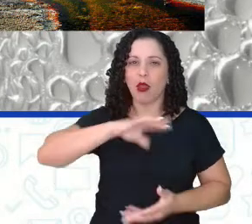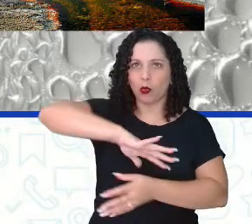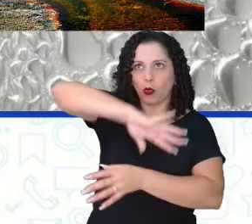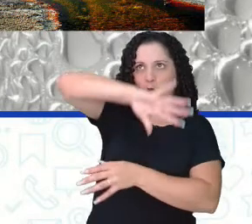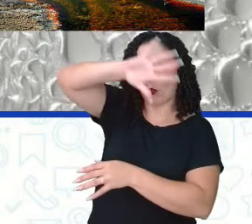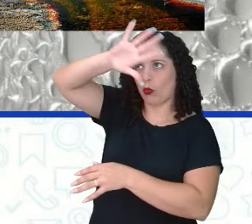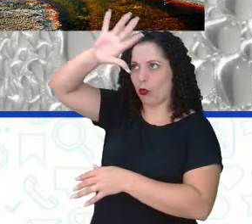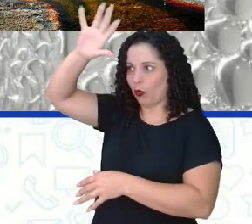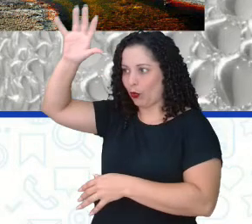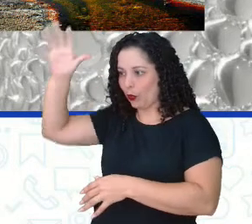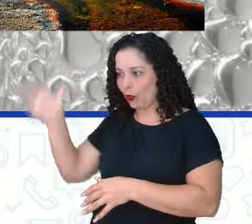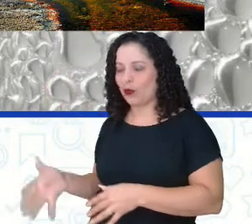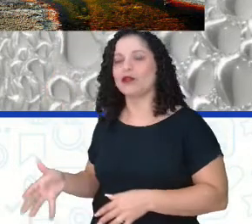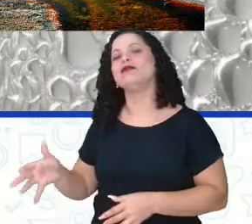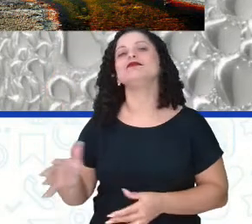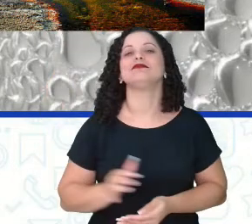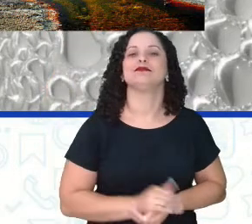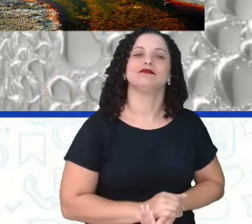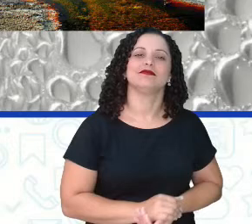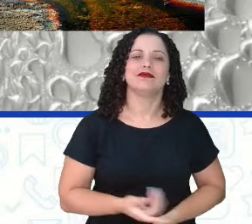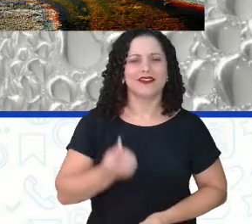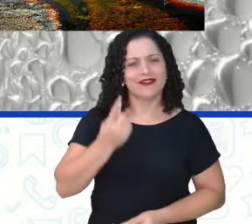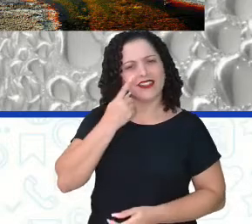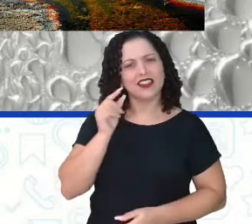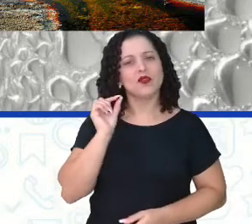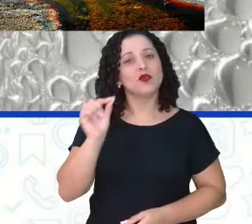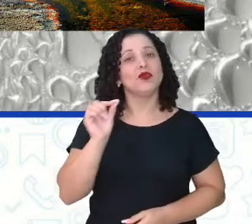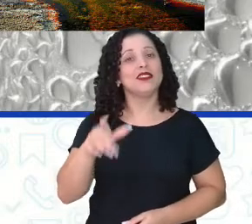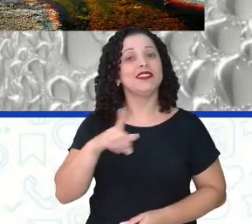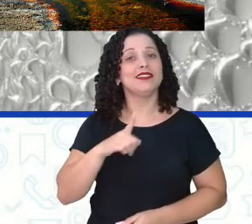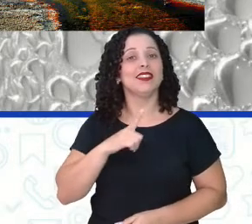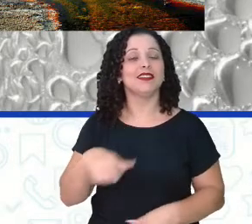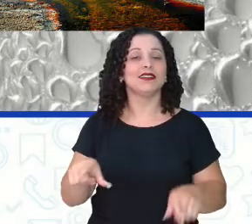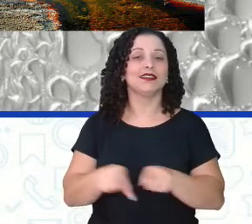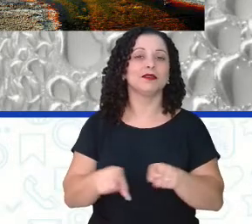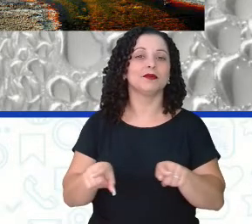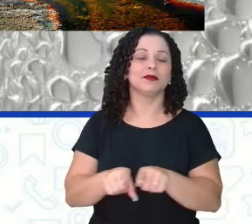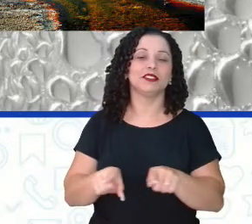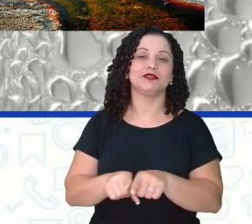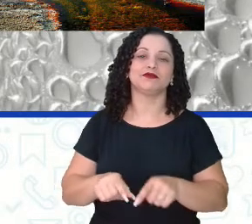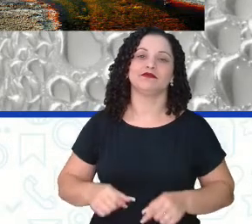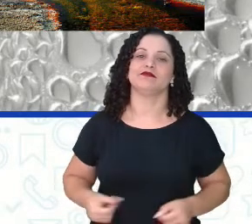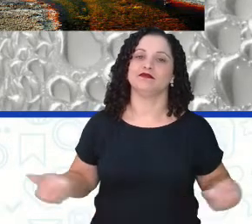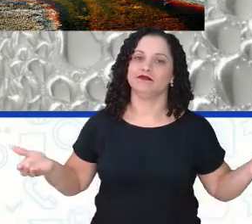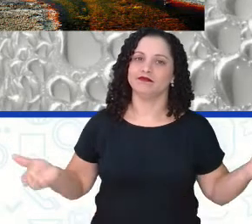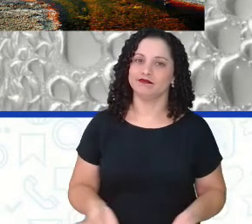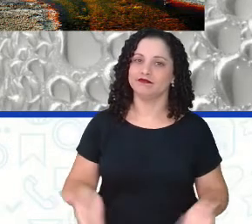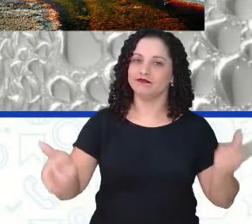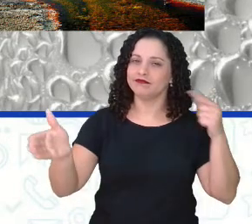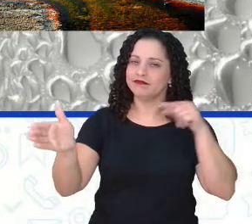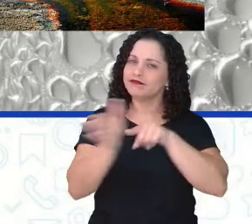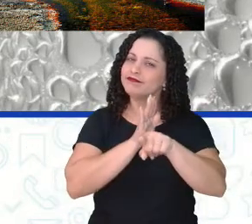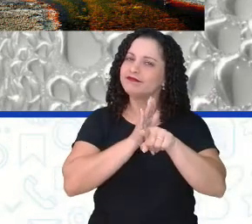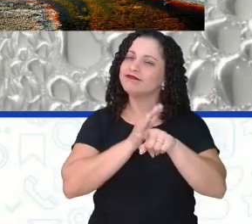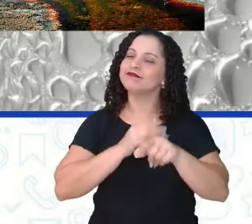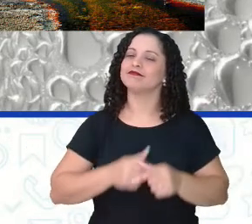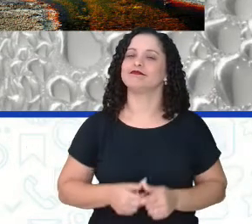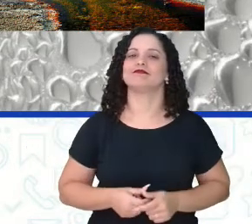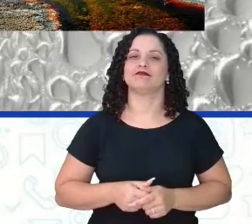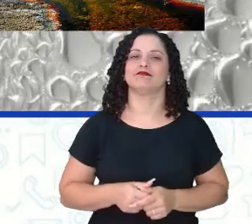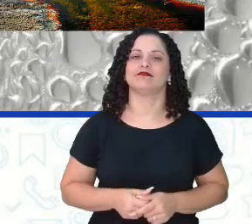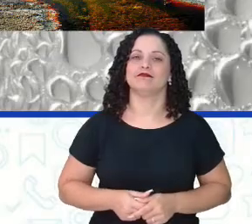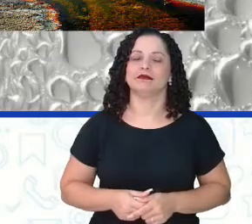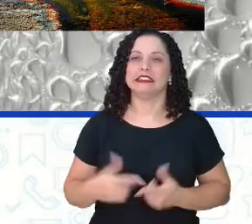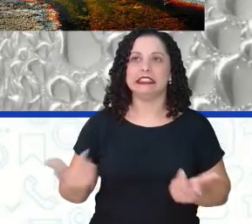aí no estado sólido. Mas vamos ver o que é que nós temos mais. Eu agora vou fazer uma perguntinha, professora Cláudia, que eu